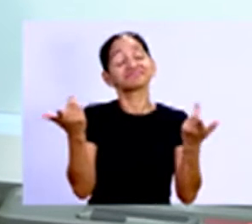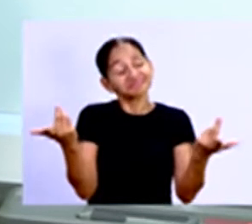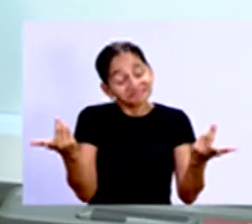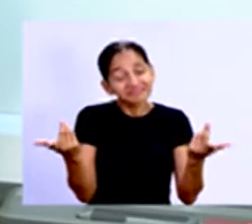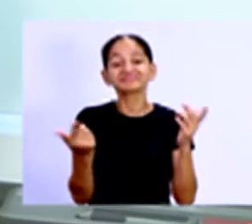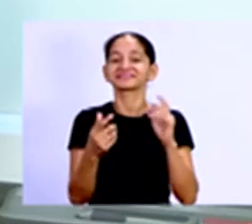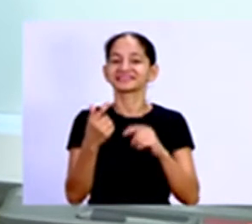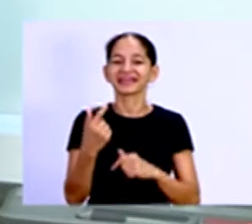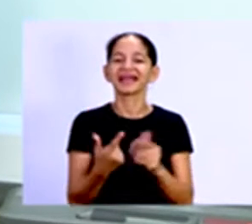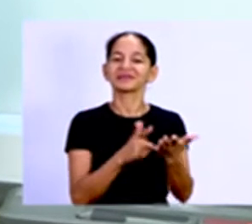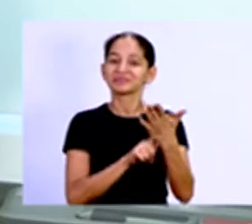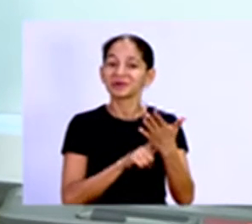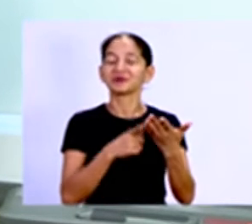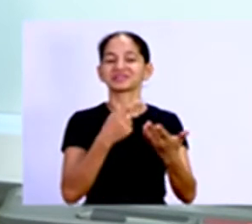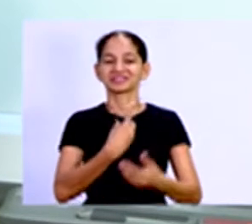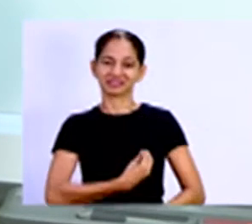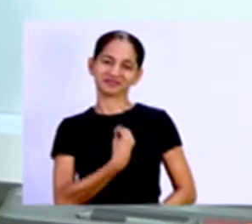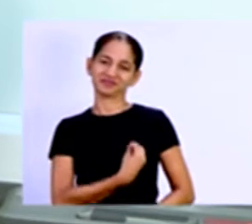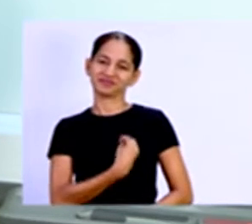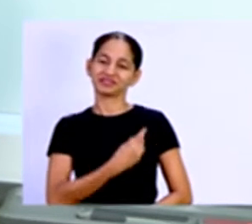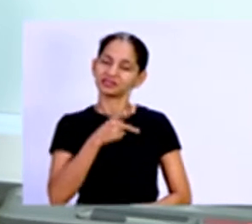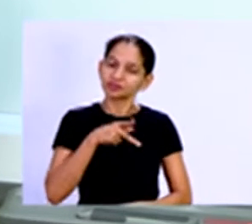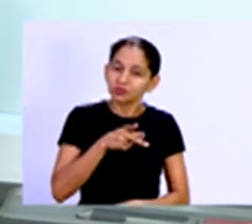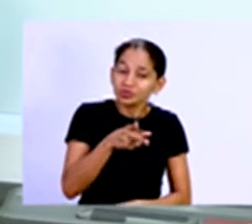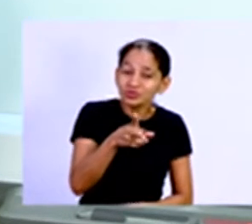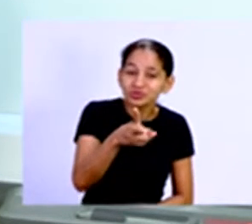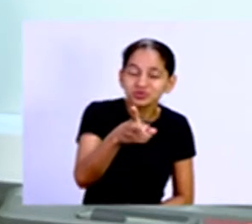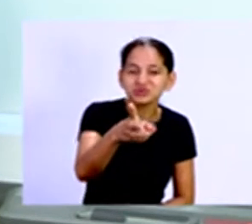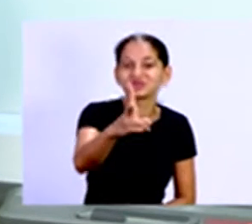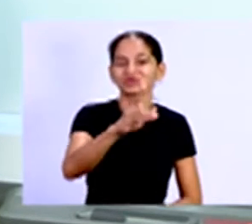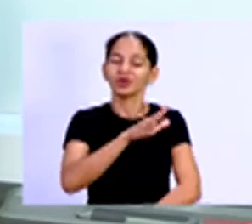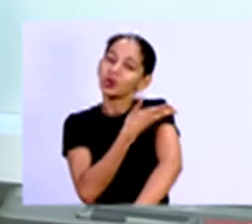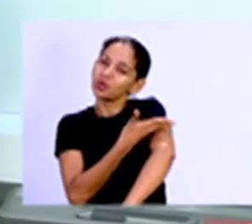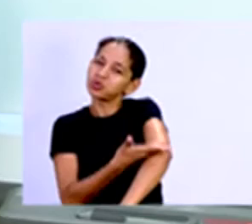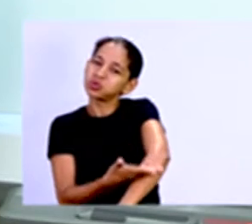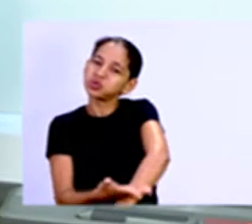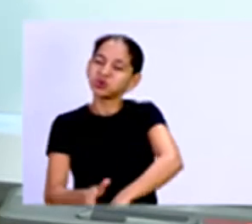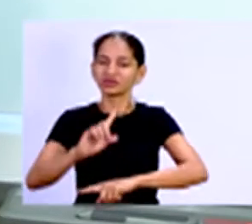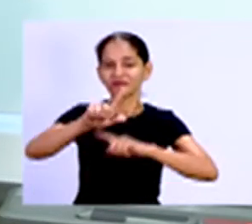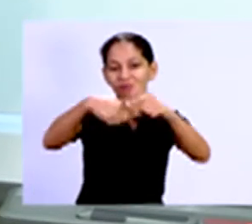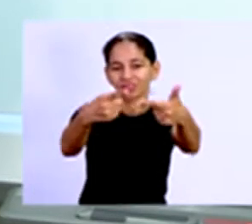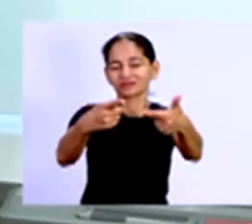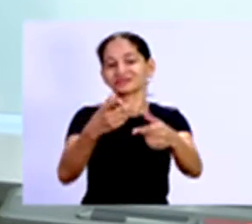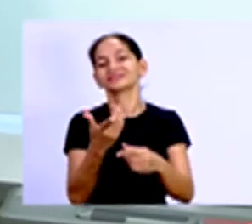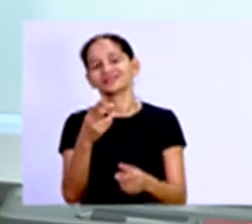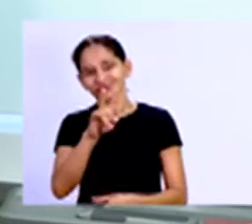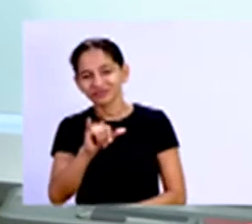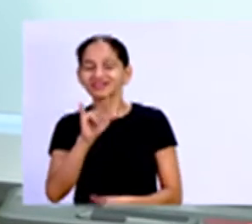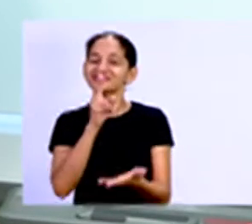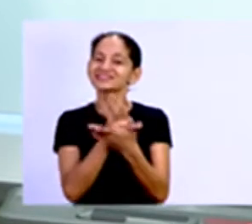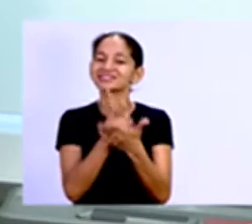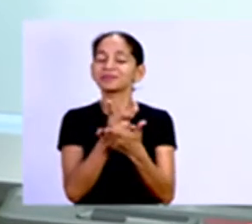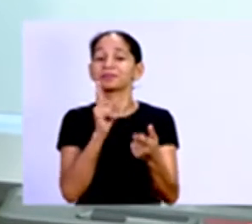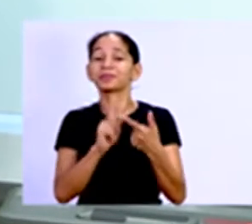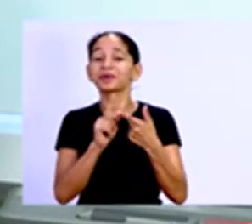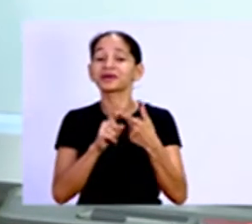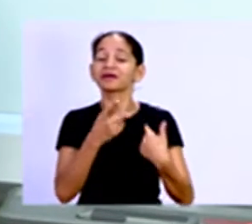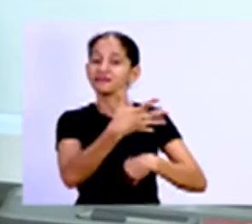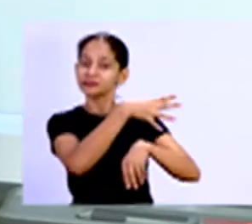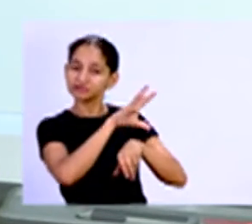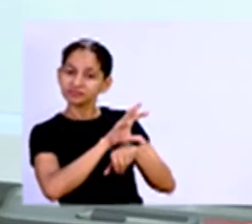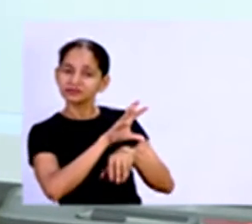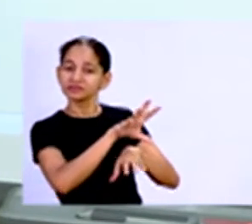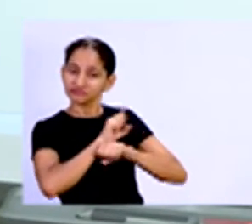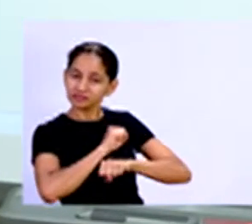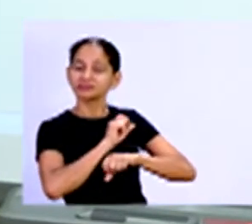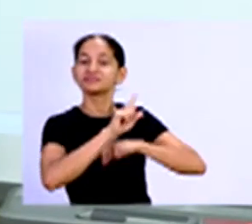demonstre claramente a continuidade e essa questão de que vai permanecer. Porque várias das coisas que nós recebemos, a gente passa para a nova